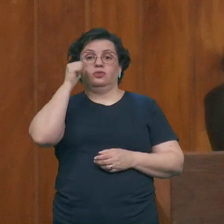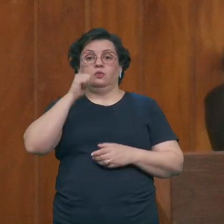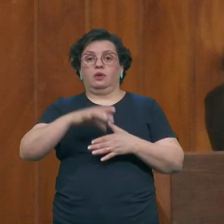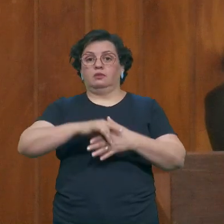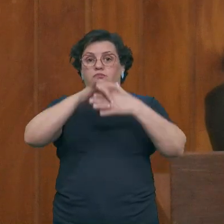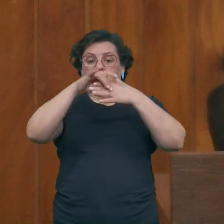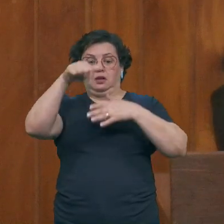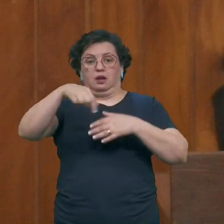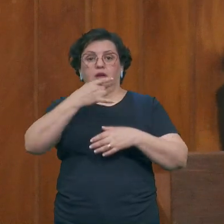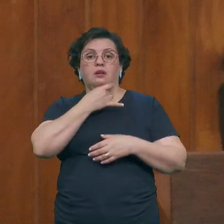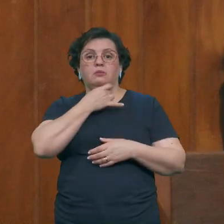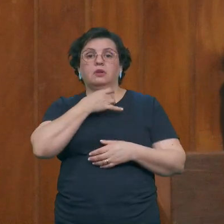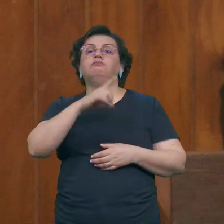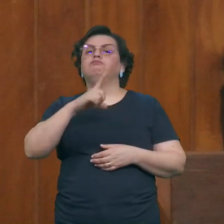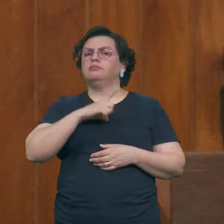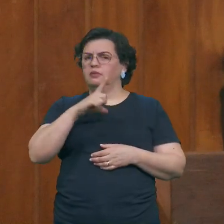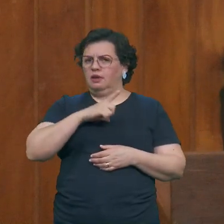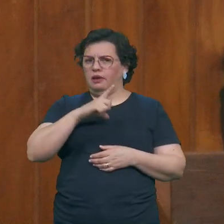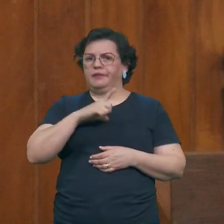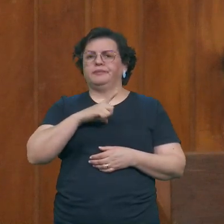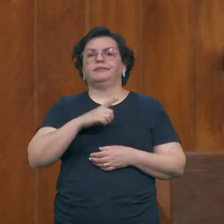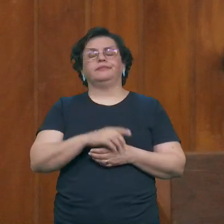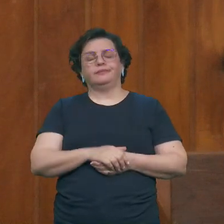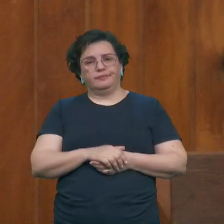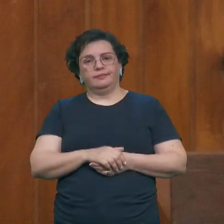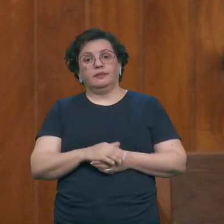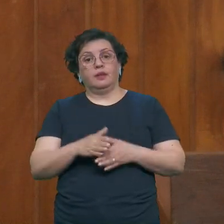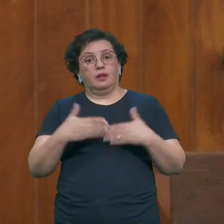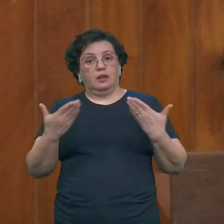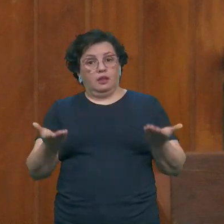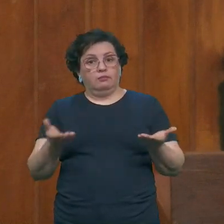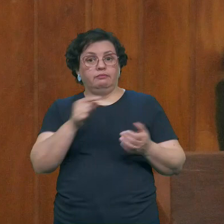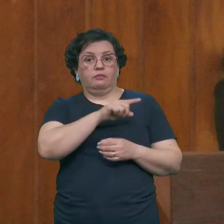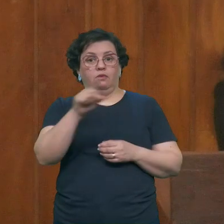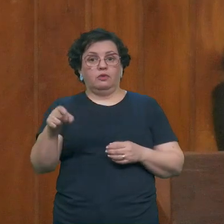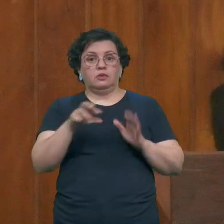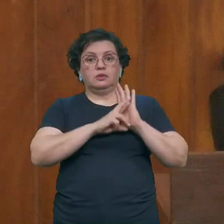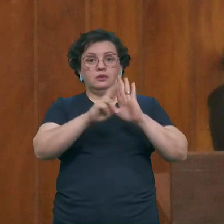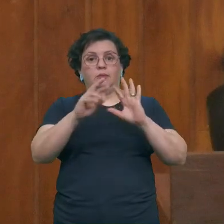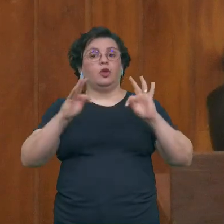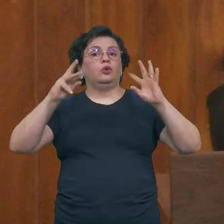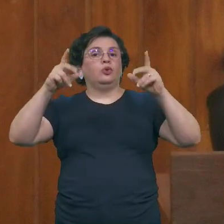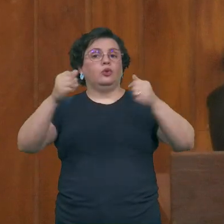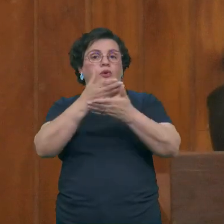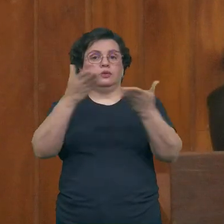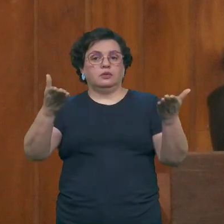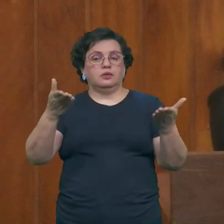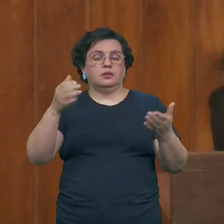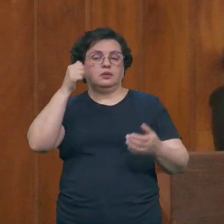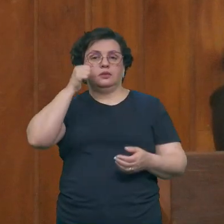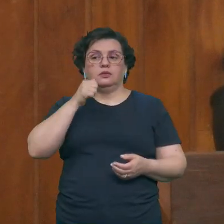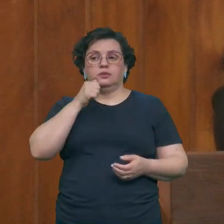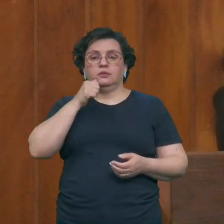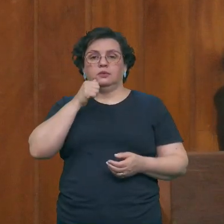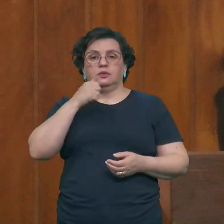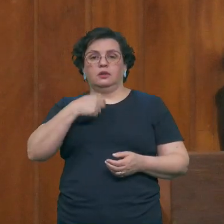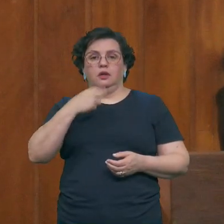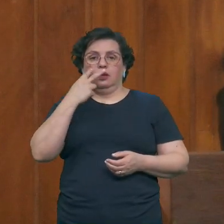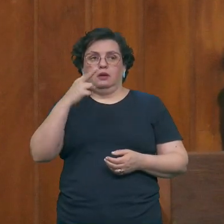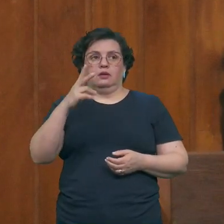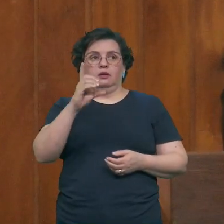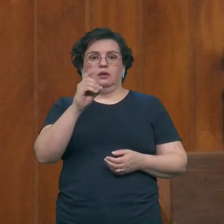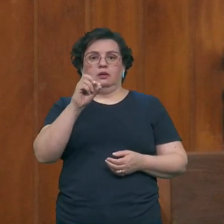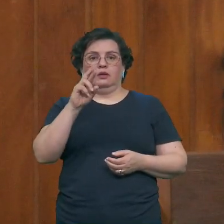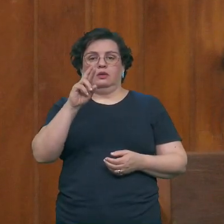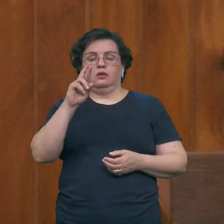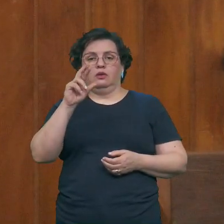Marília teria. Então, vocês representam todas essas mulheres. Estou vendo aqui a dona Doraci,